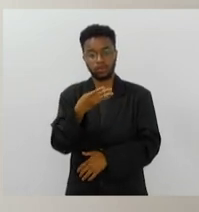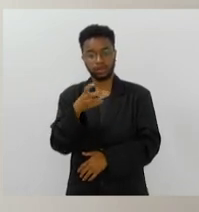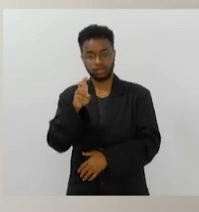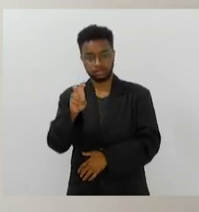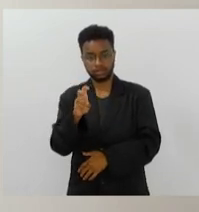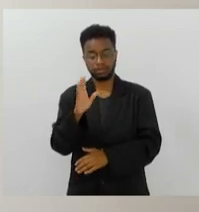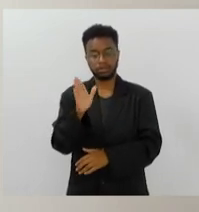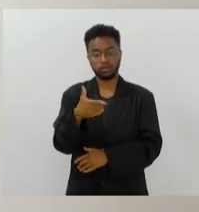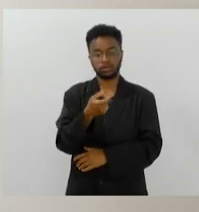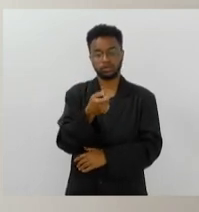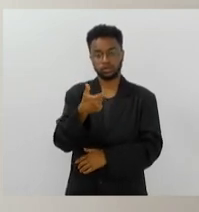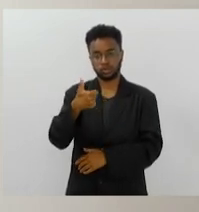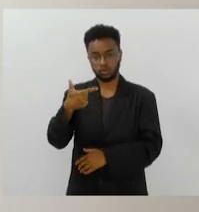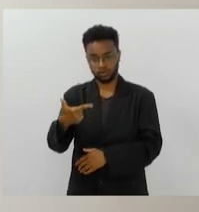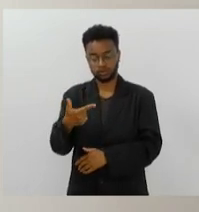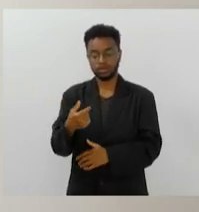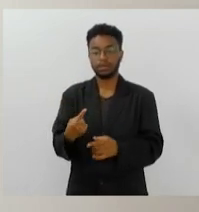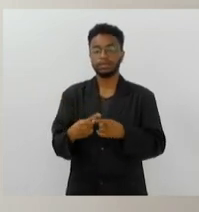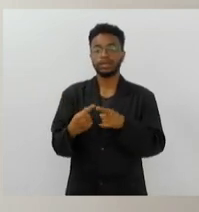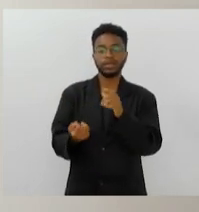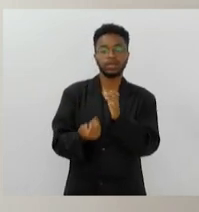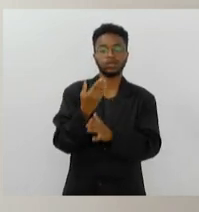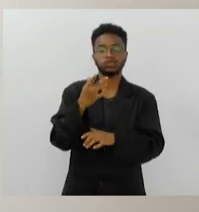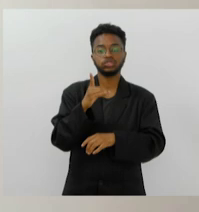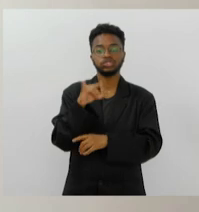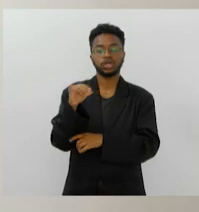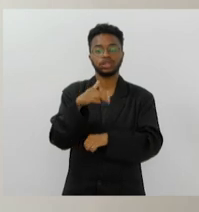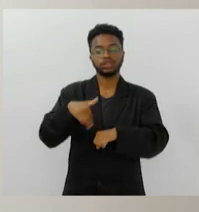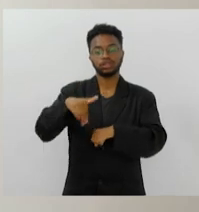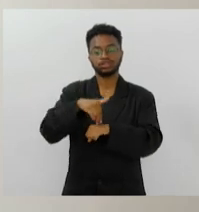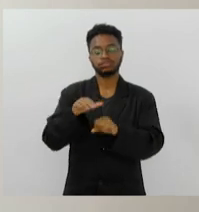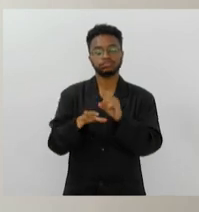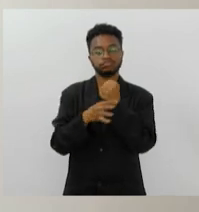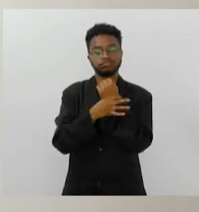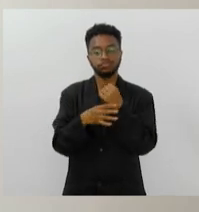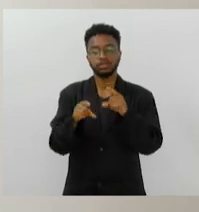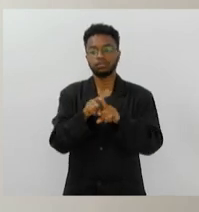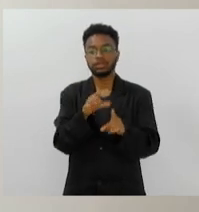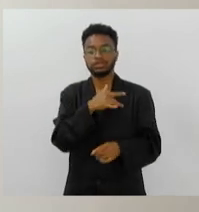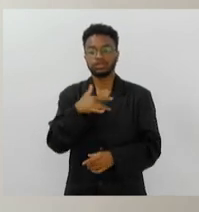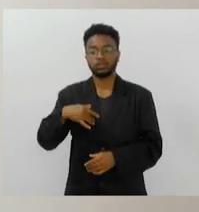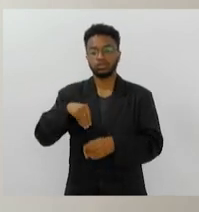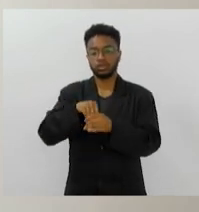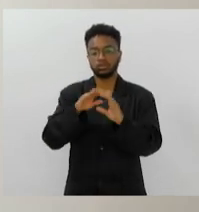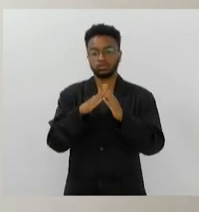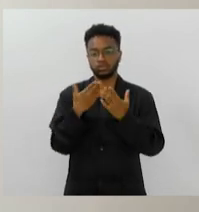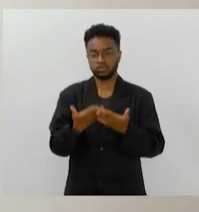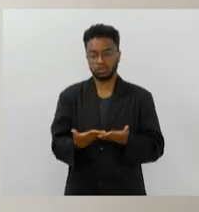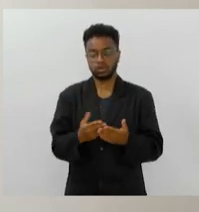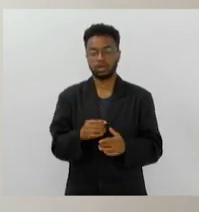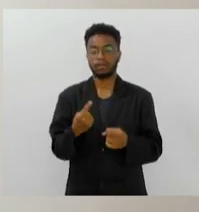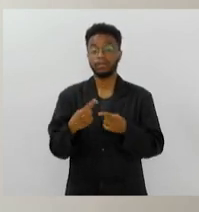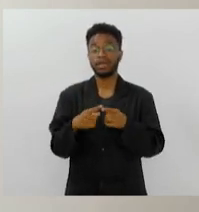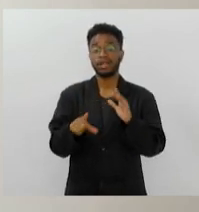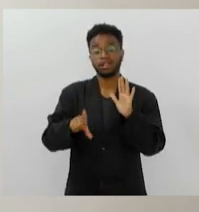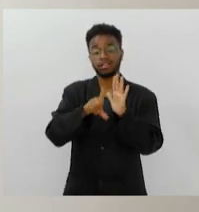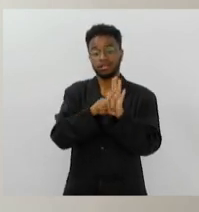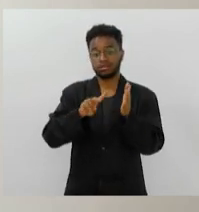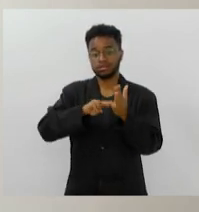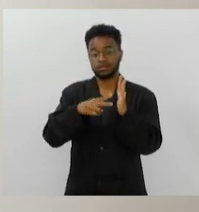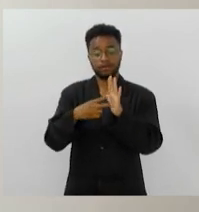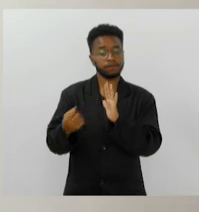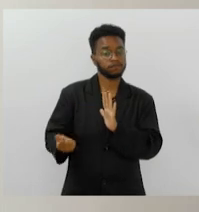12.645 de 2012, que instituiu o Dia Nacional de Segurança e de Saúde nas Escolas. Esta lei representa um